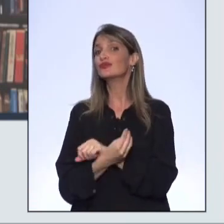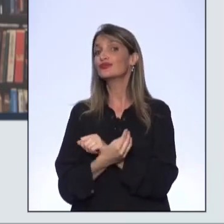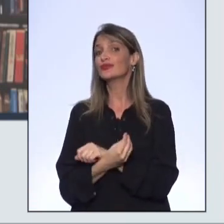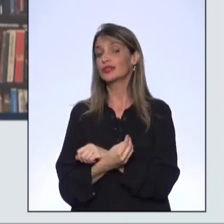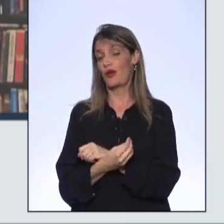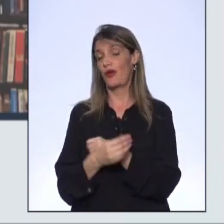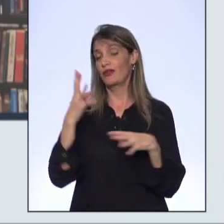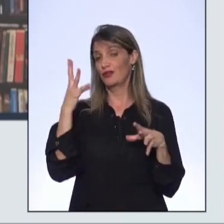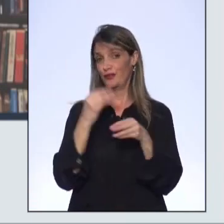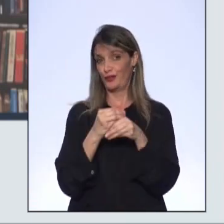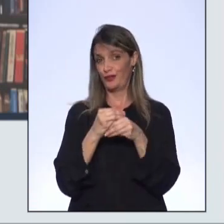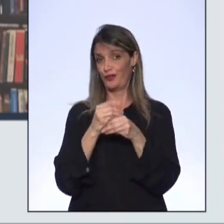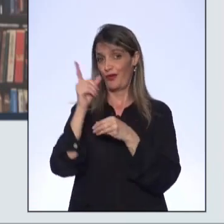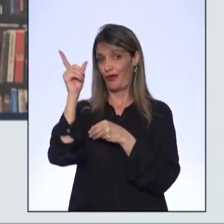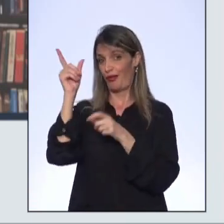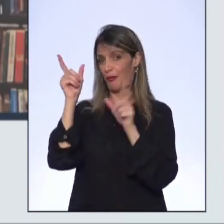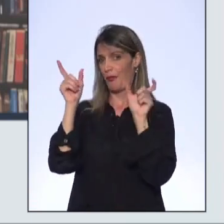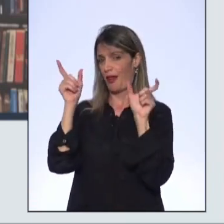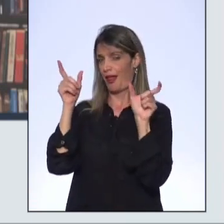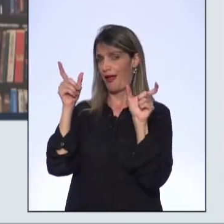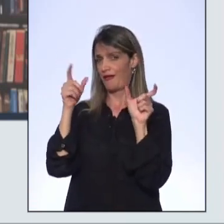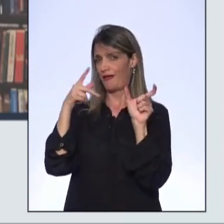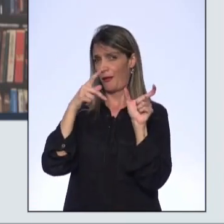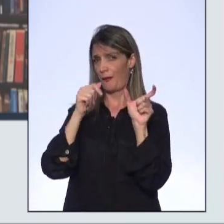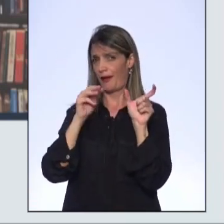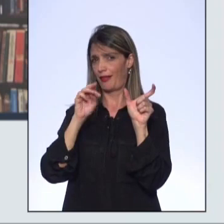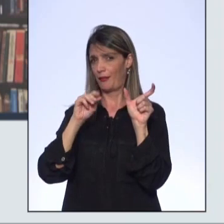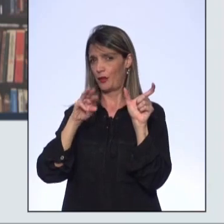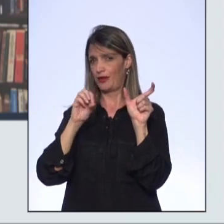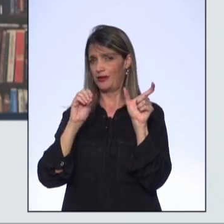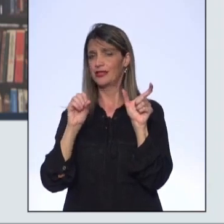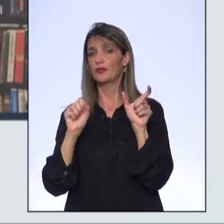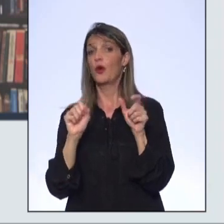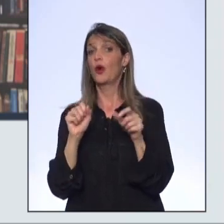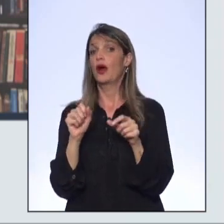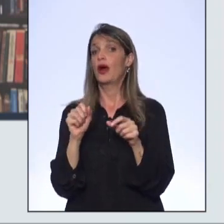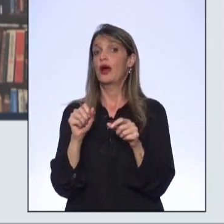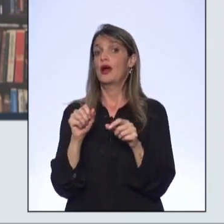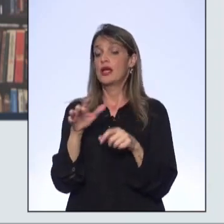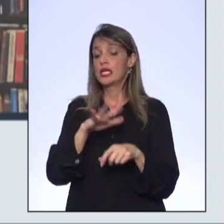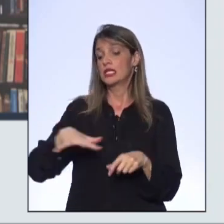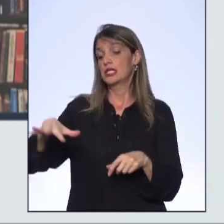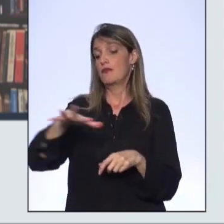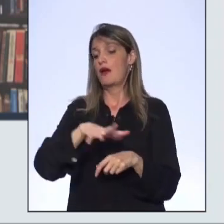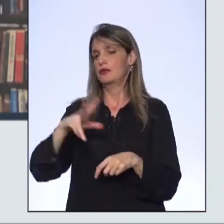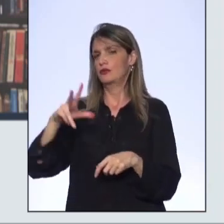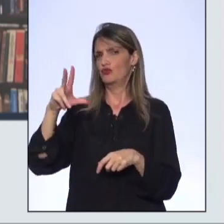resumindo, patrimonialismo é a exploração do espaço público